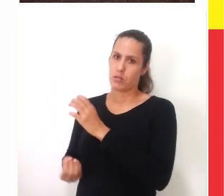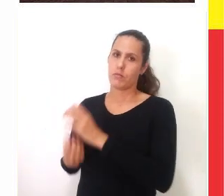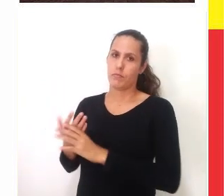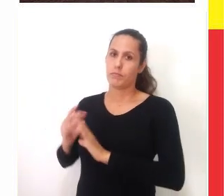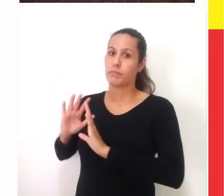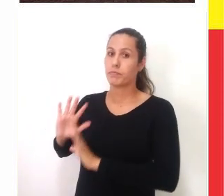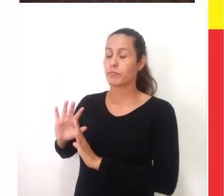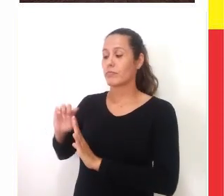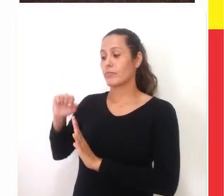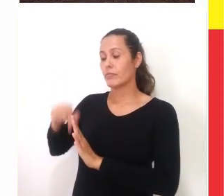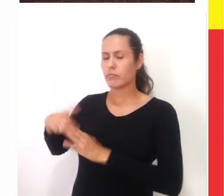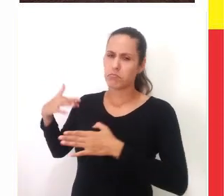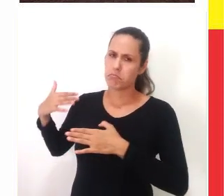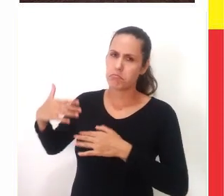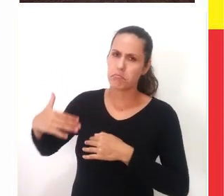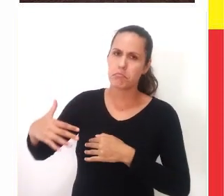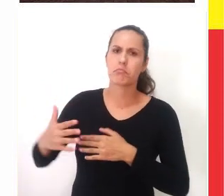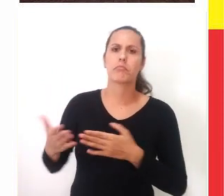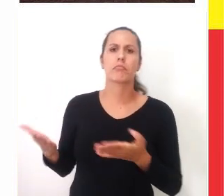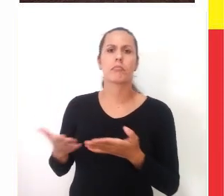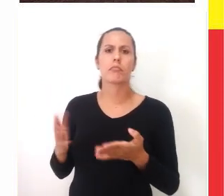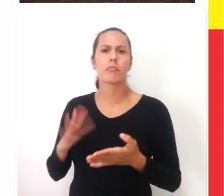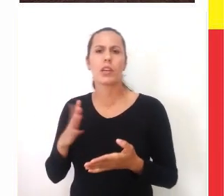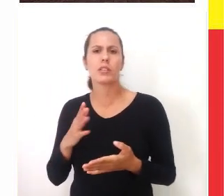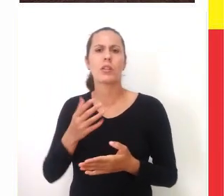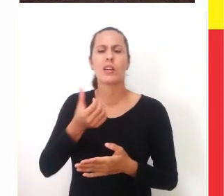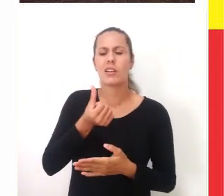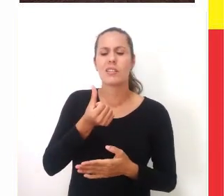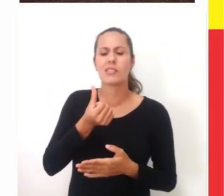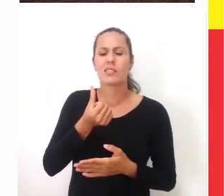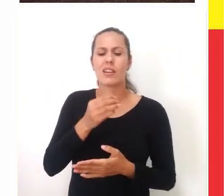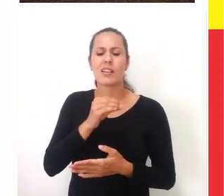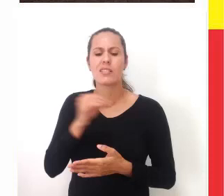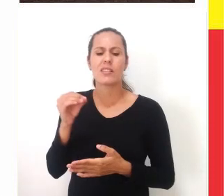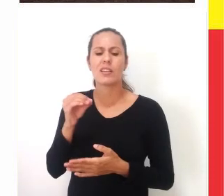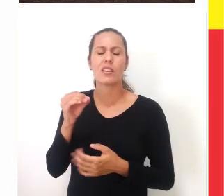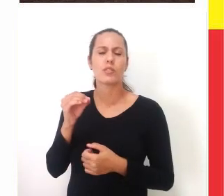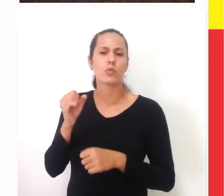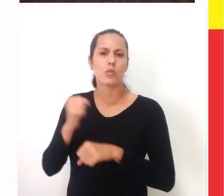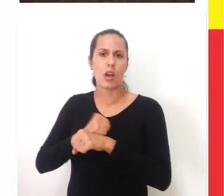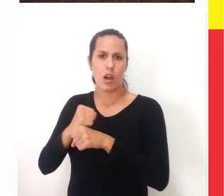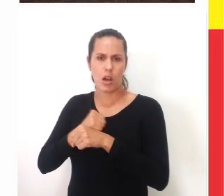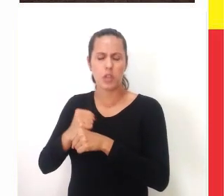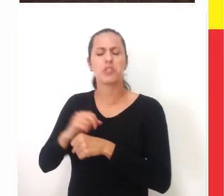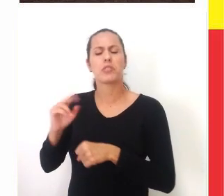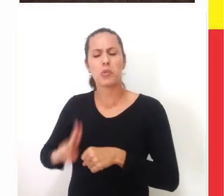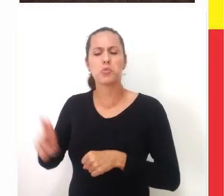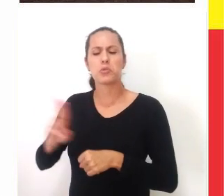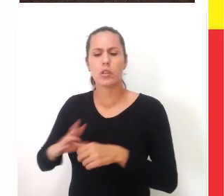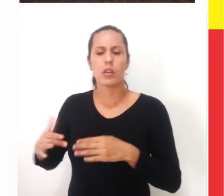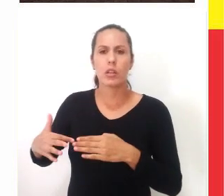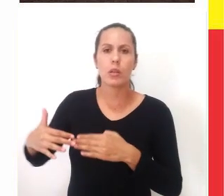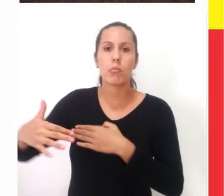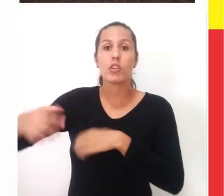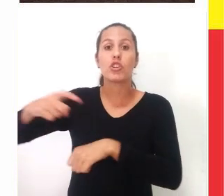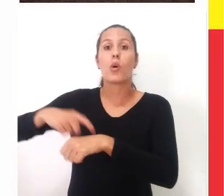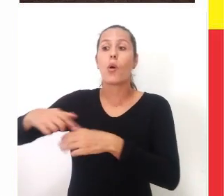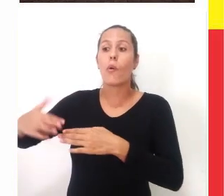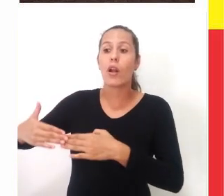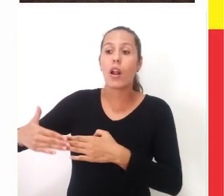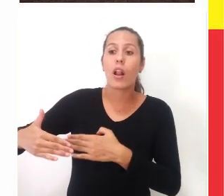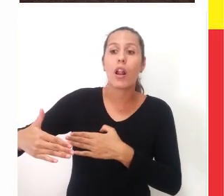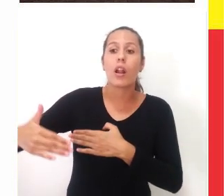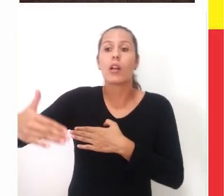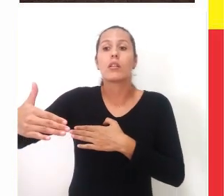Vejam a imagem. E tem sido usado há cerca de 600 anos. Chega uma hora,